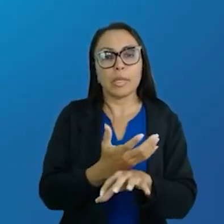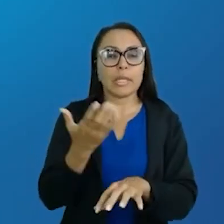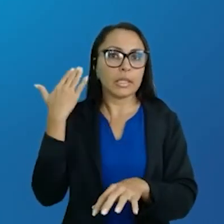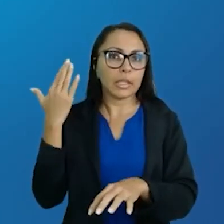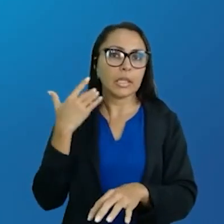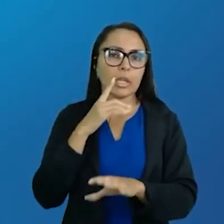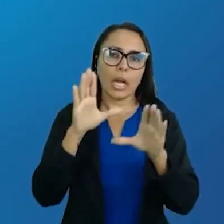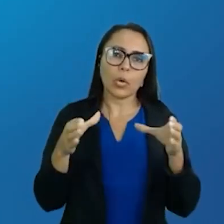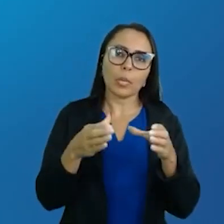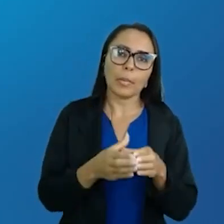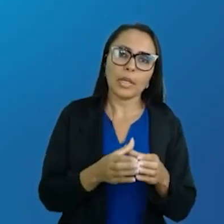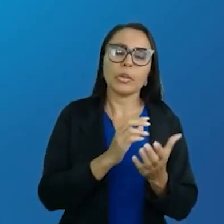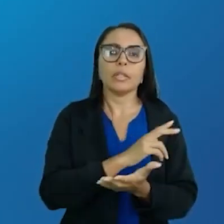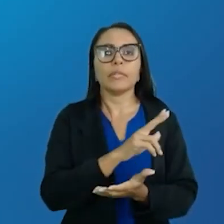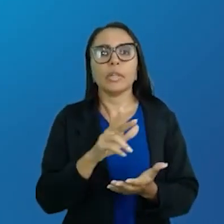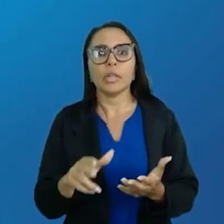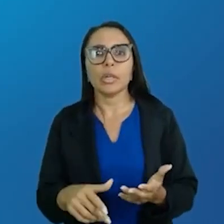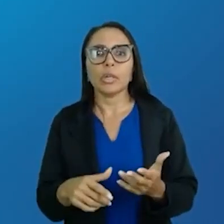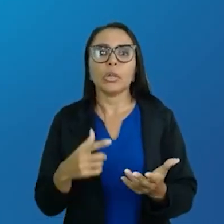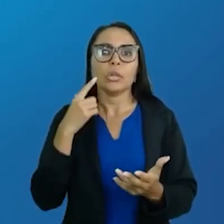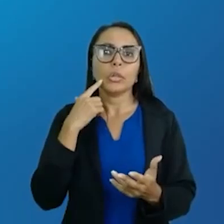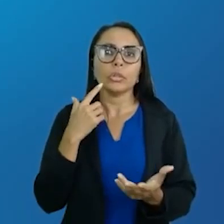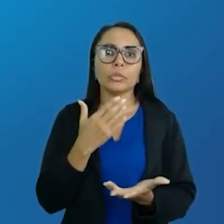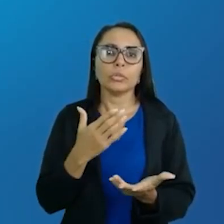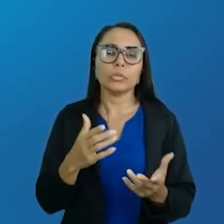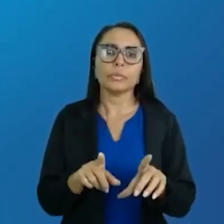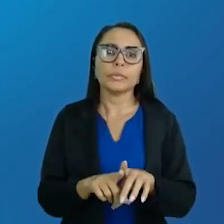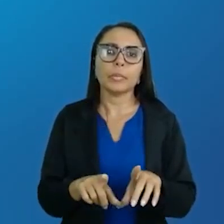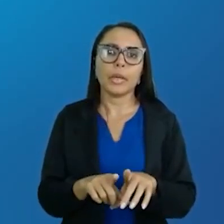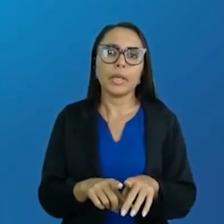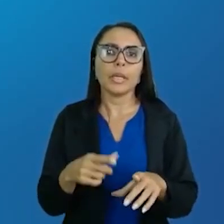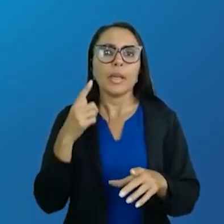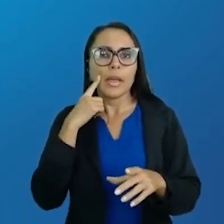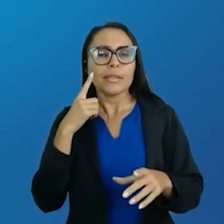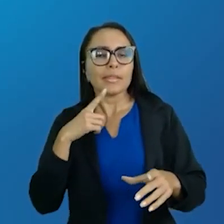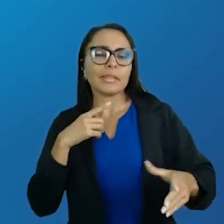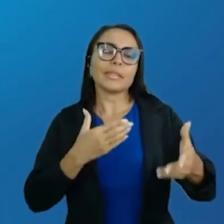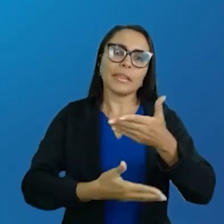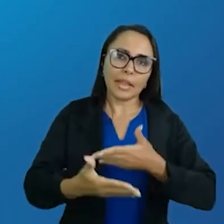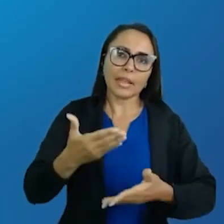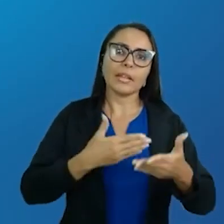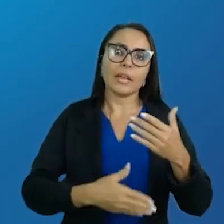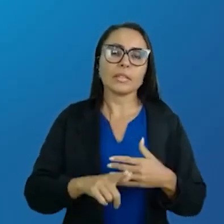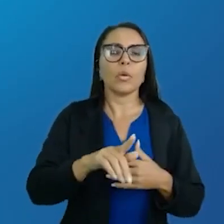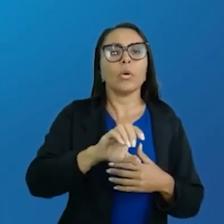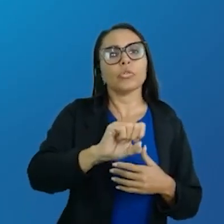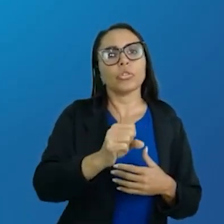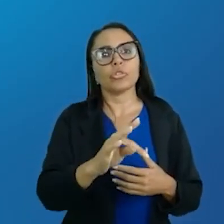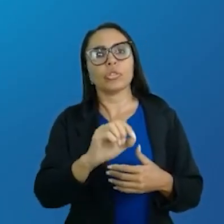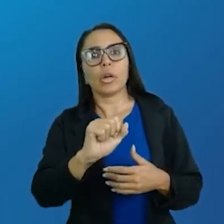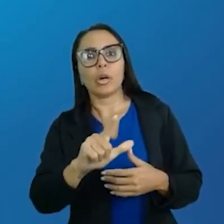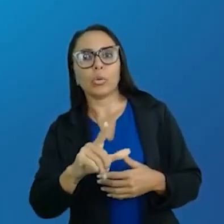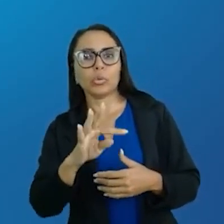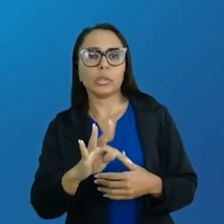agrupamento, etc. Tudo tem a ver um pouco com Gestalt também. Tem a ver o X é a prática final, o Gestalt é aquela ideia